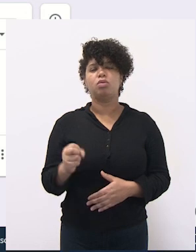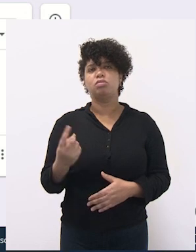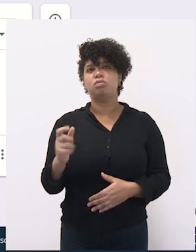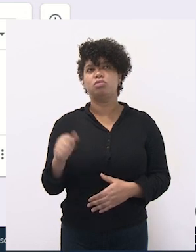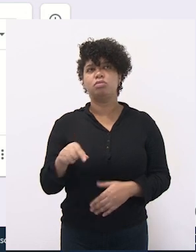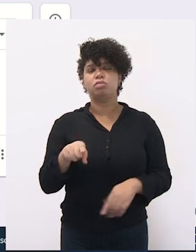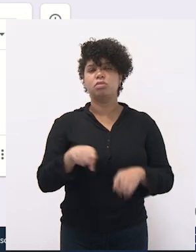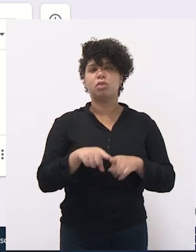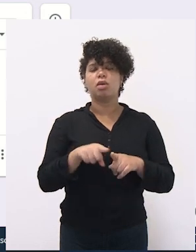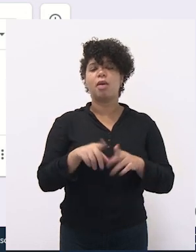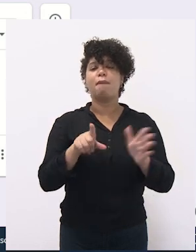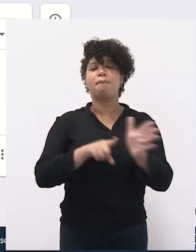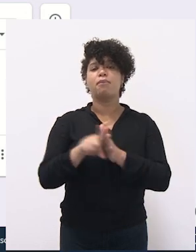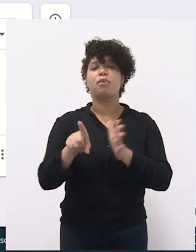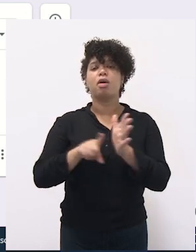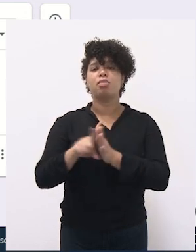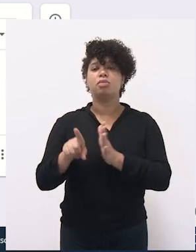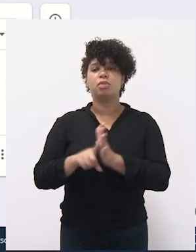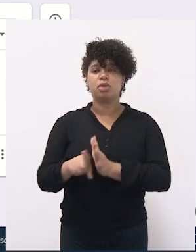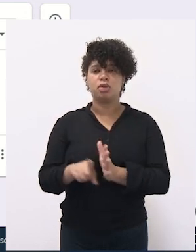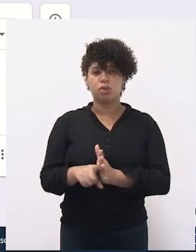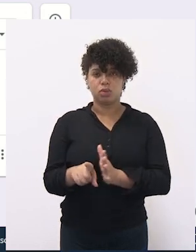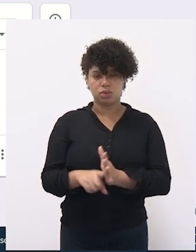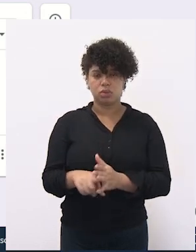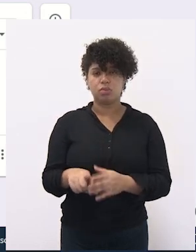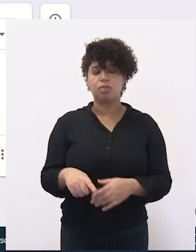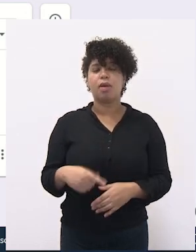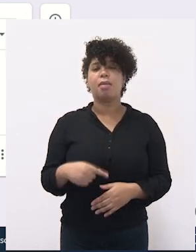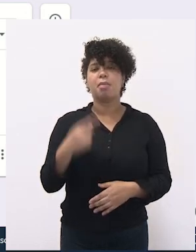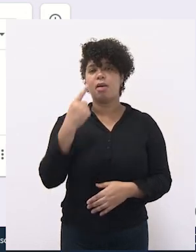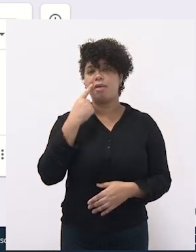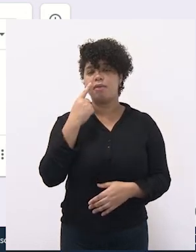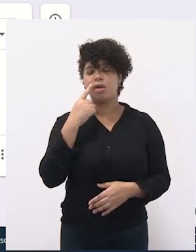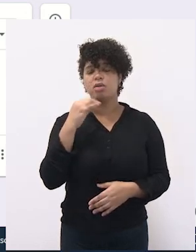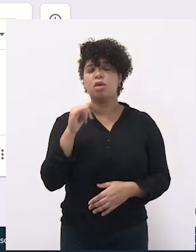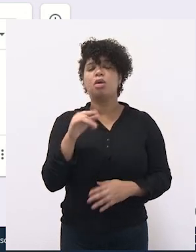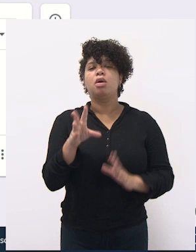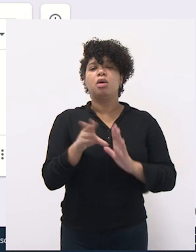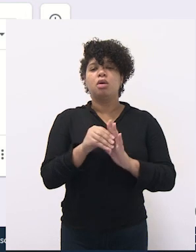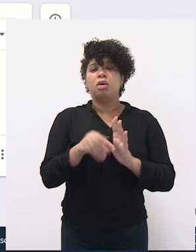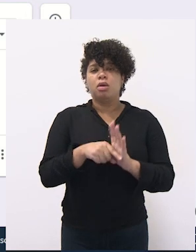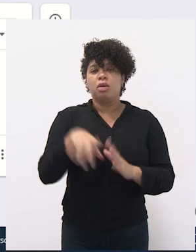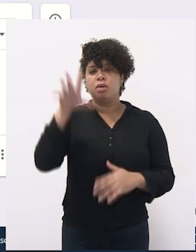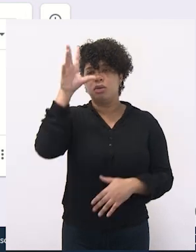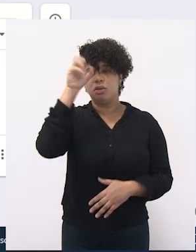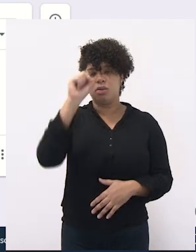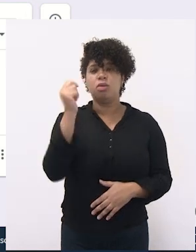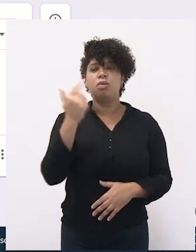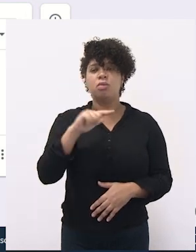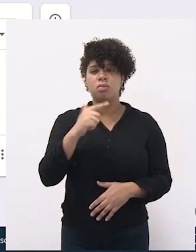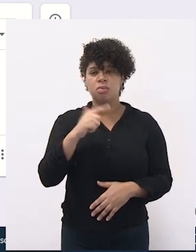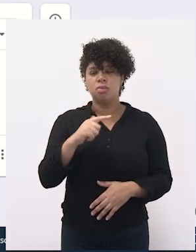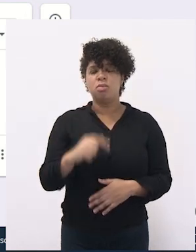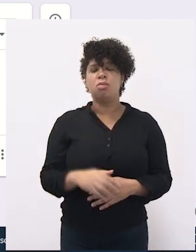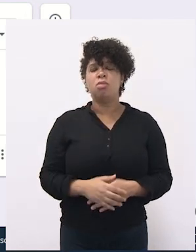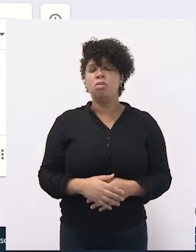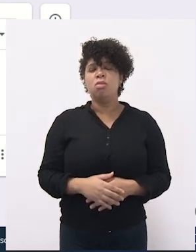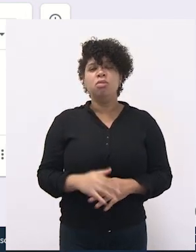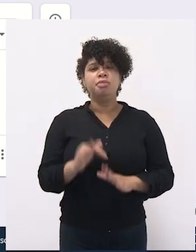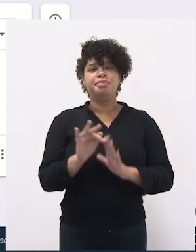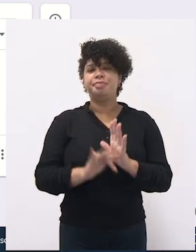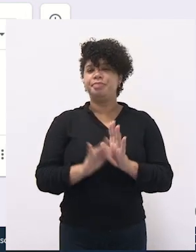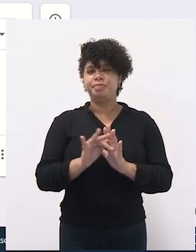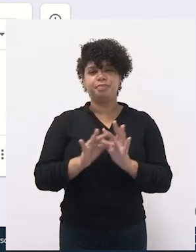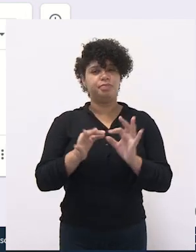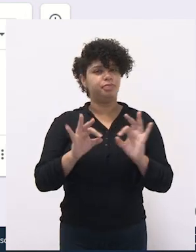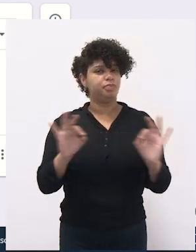um questionário, uma verificação do conteúdo da aprendizagem também. O formulário é uma coisa assim que a